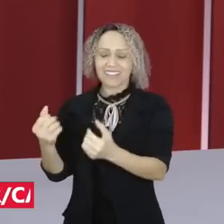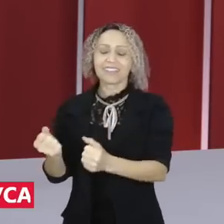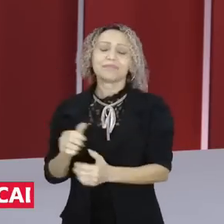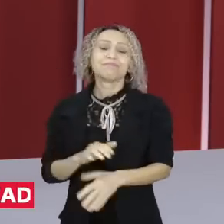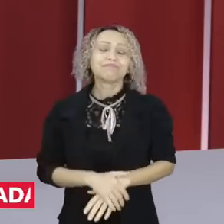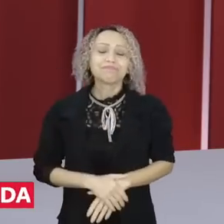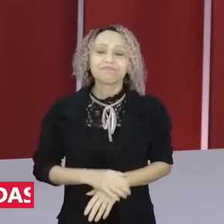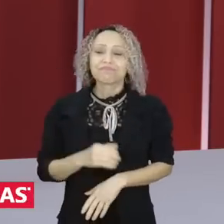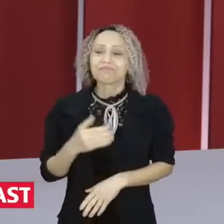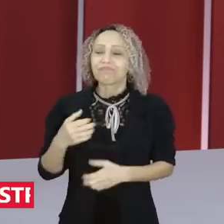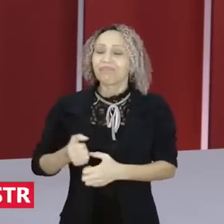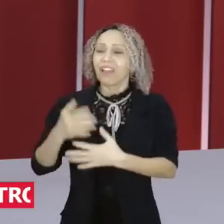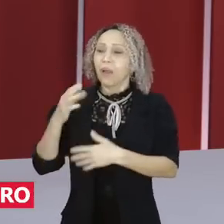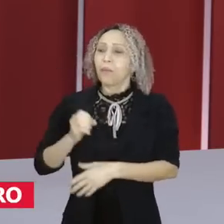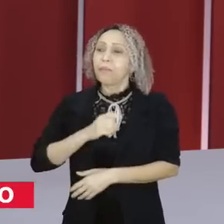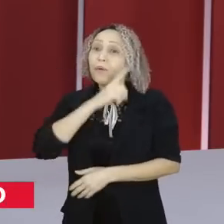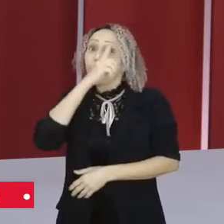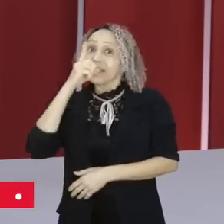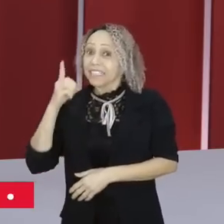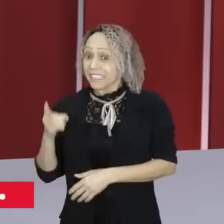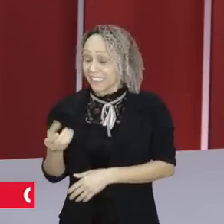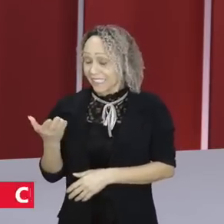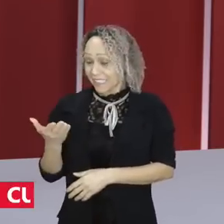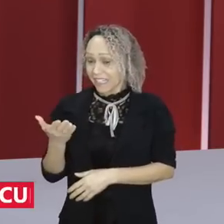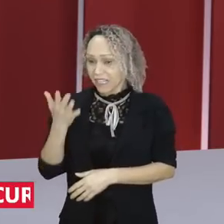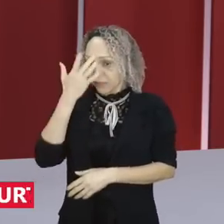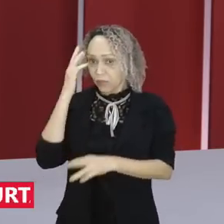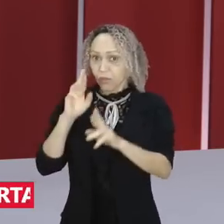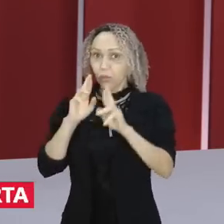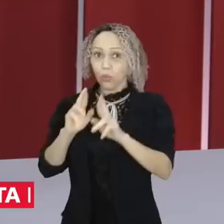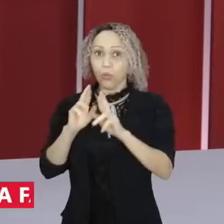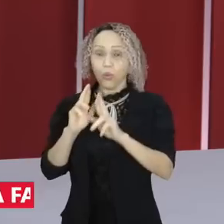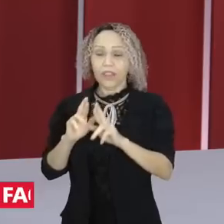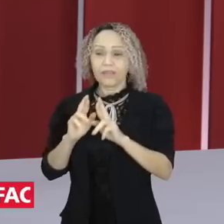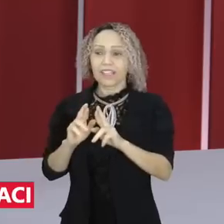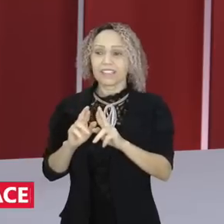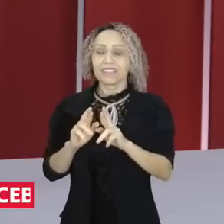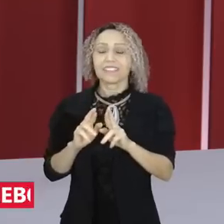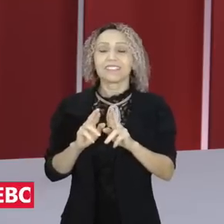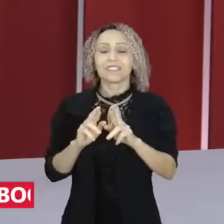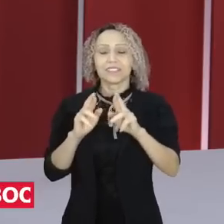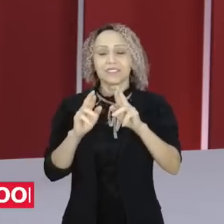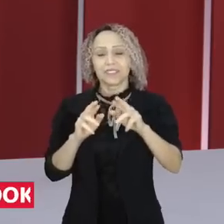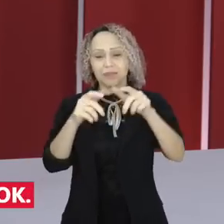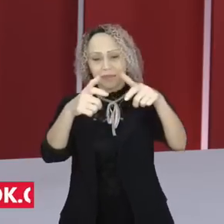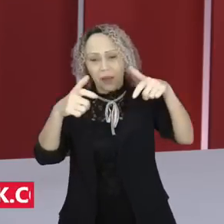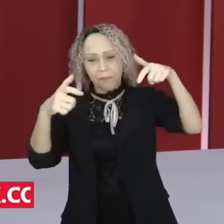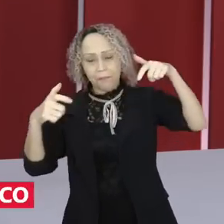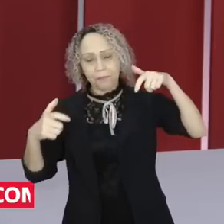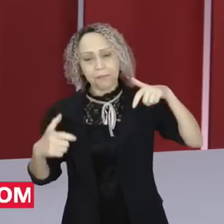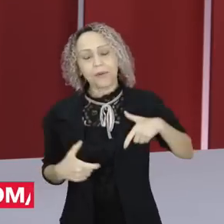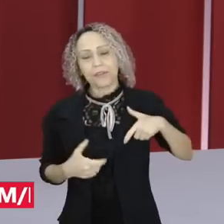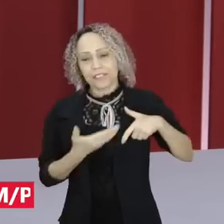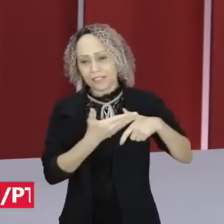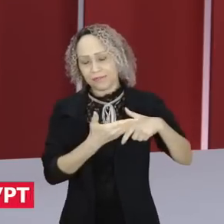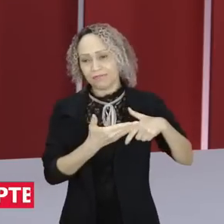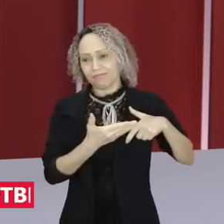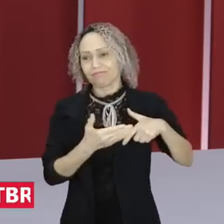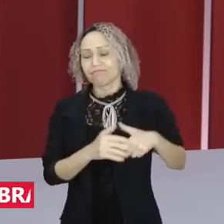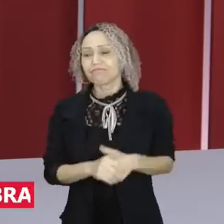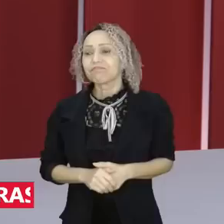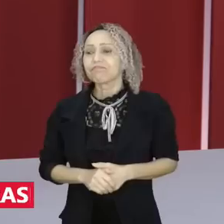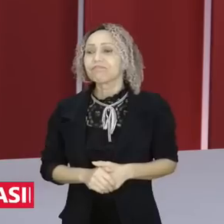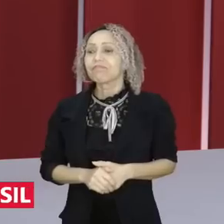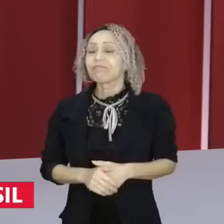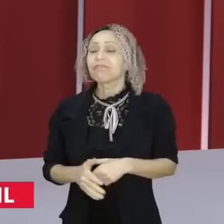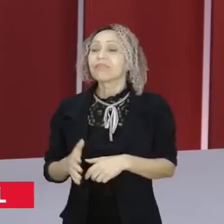aqui é o pessoal que está na expectativa aí para a posse também, Professor Fred, que é lá de Suzano, São Paulo, bom dia. Faltam